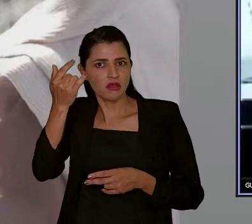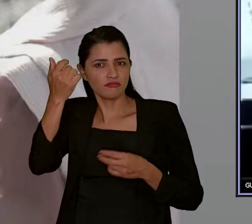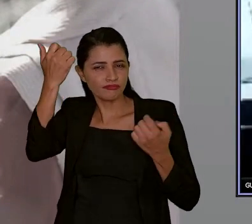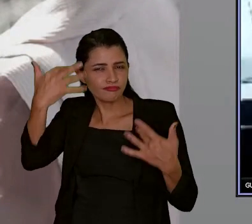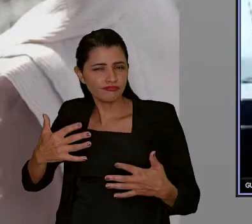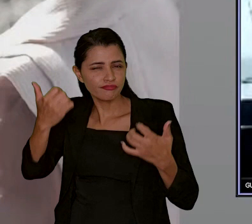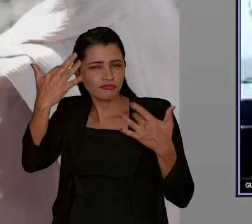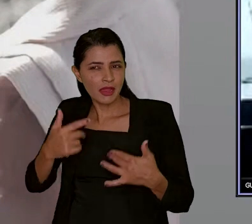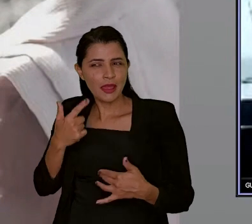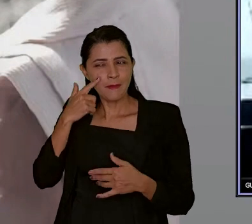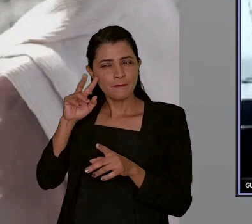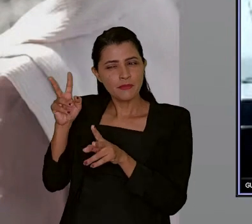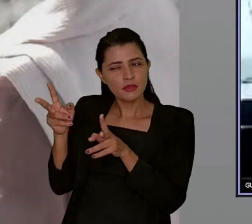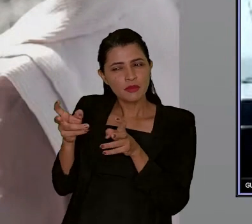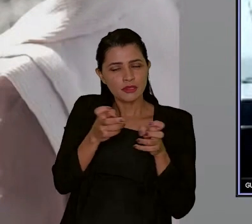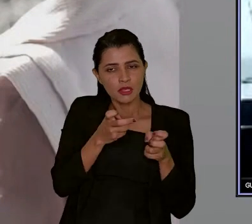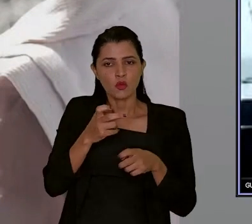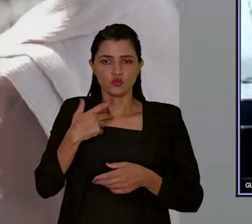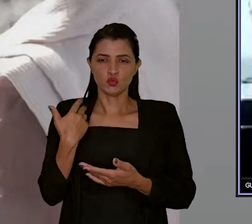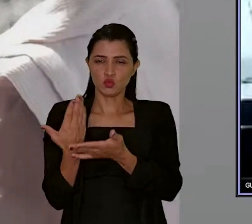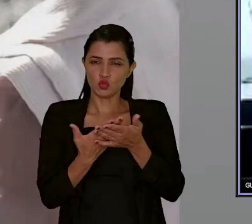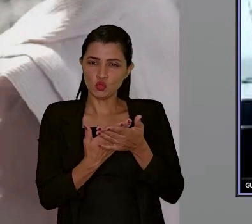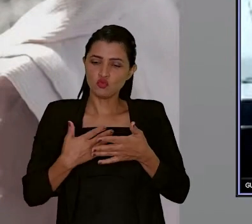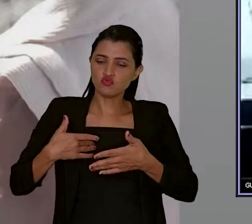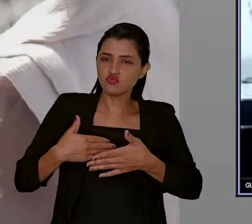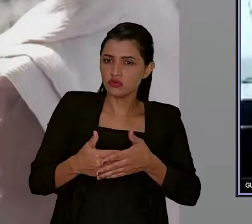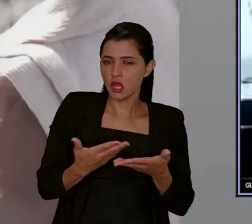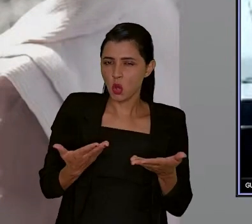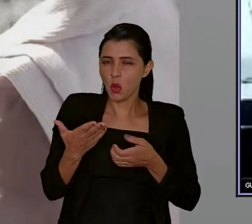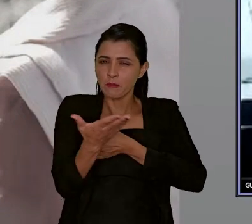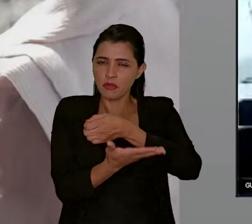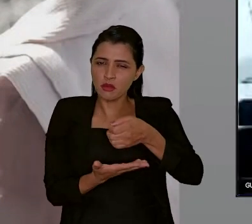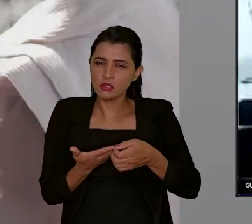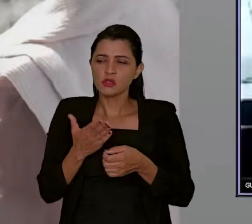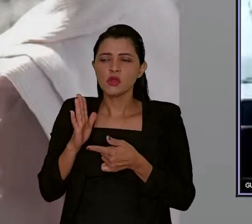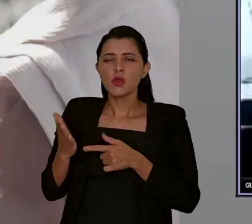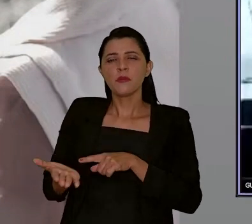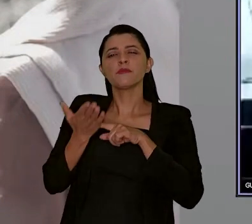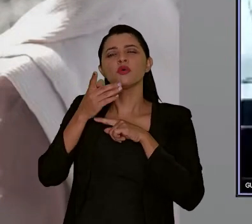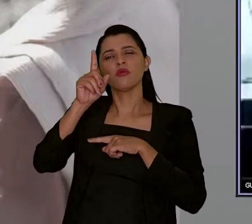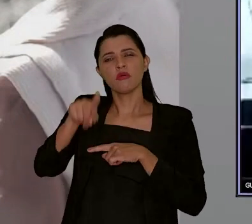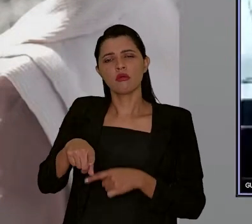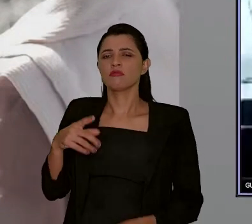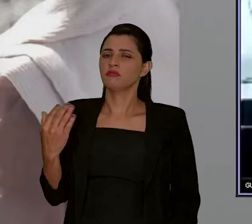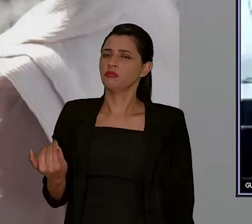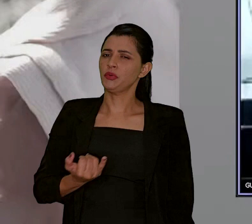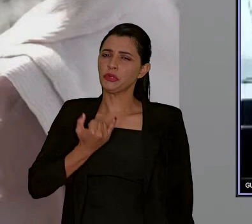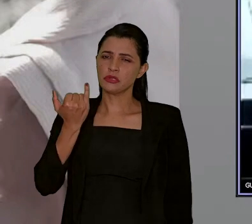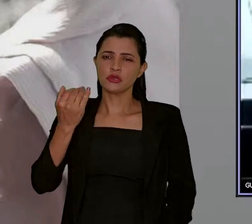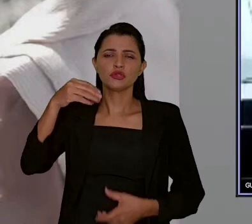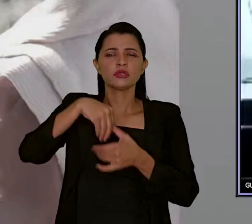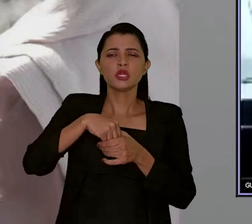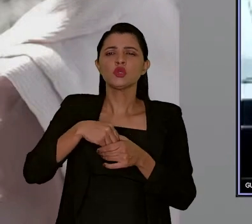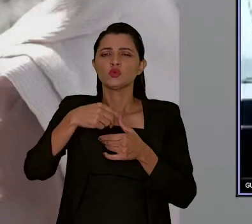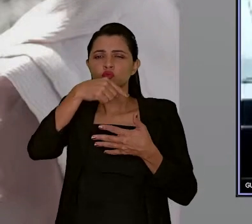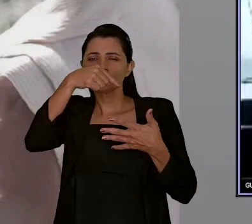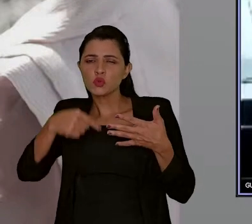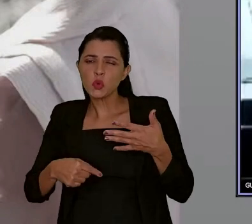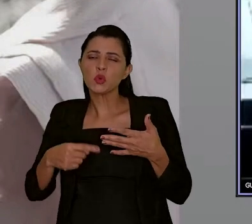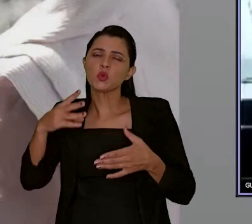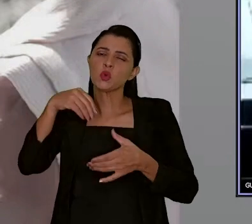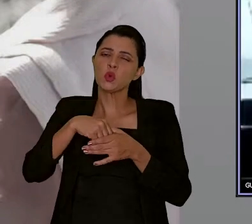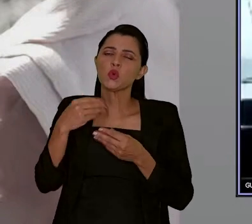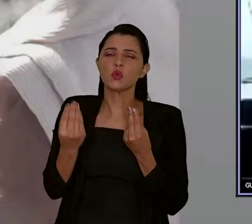num estudo ainda preliminar, se mostra fundamental dentro daquilo que envolve